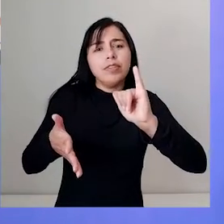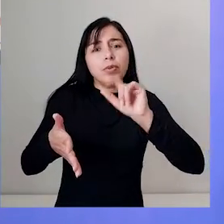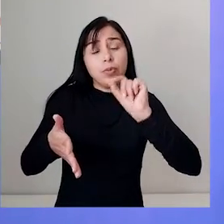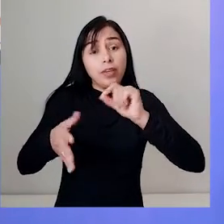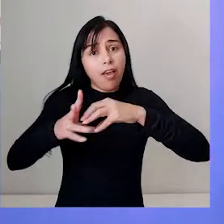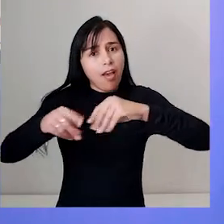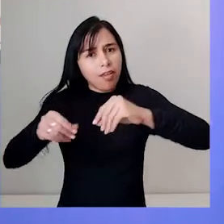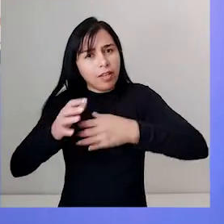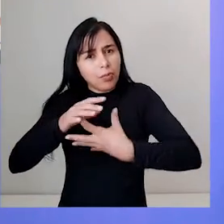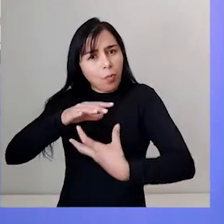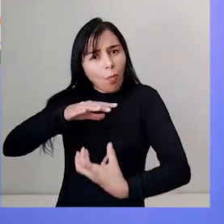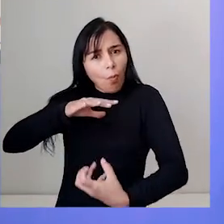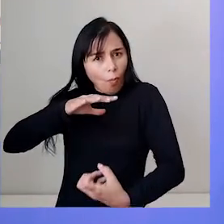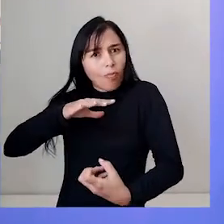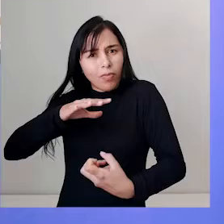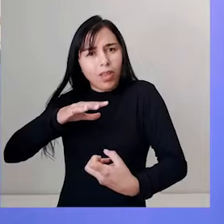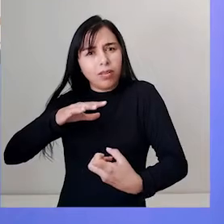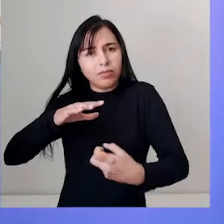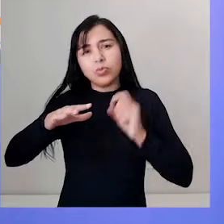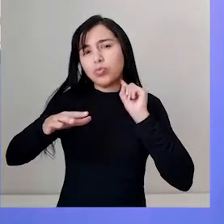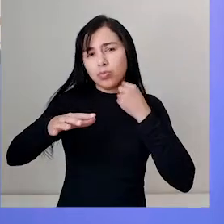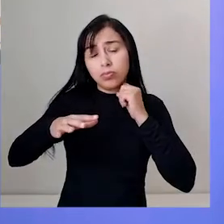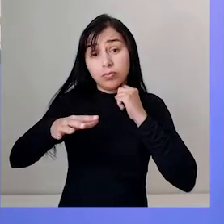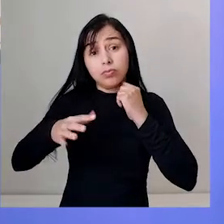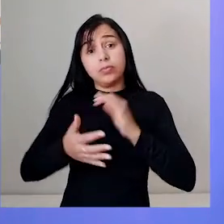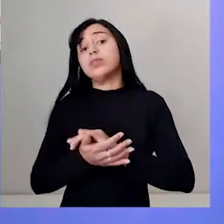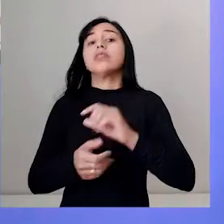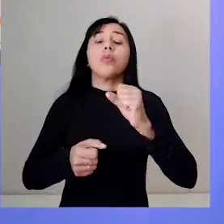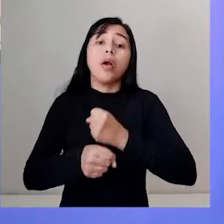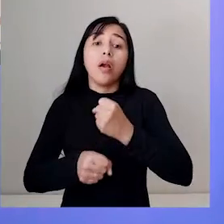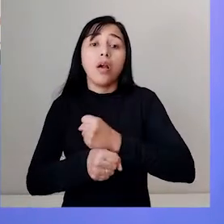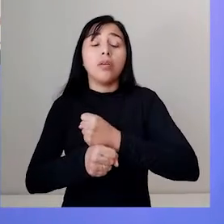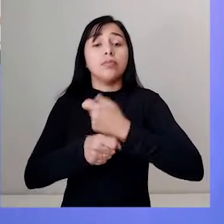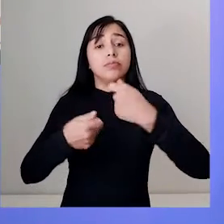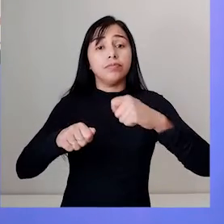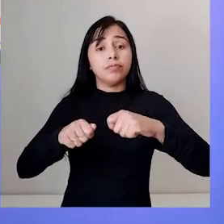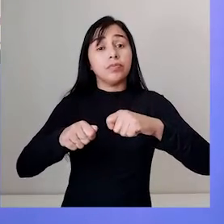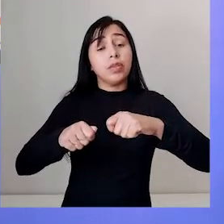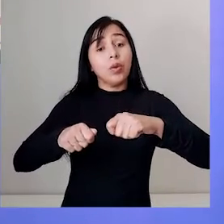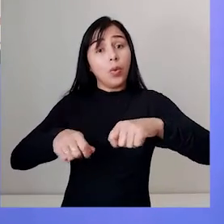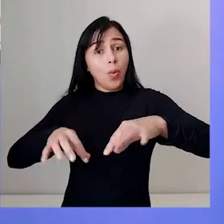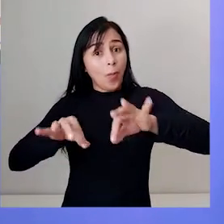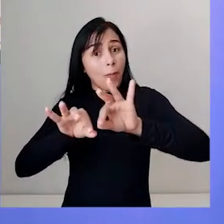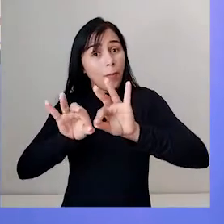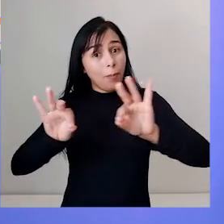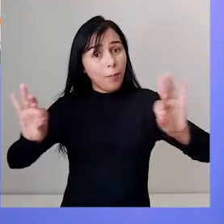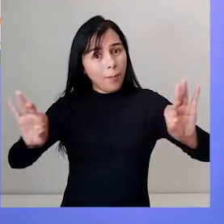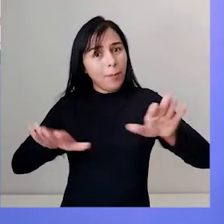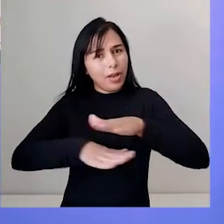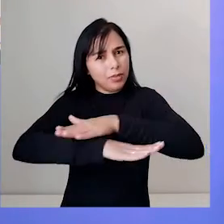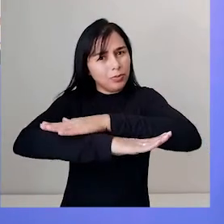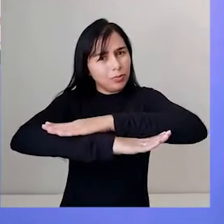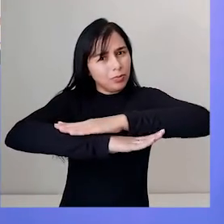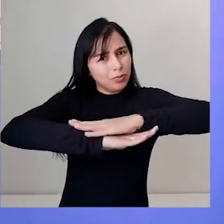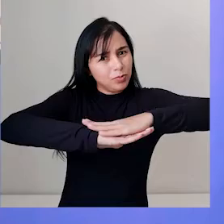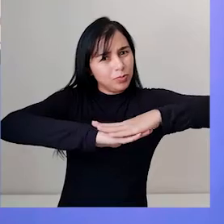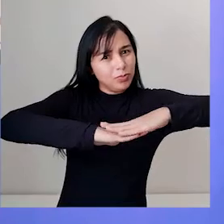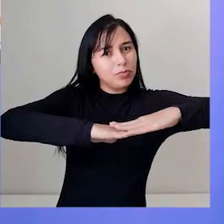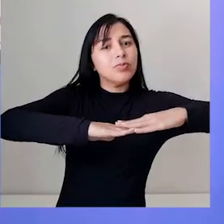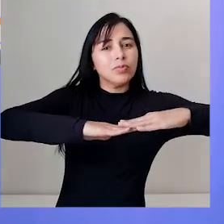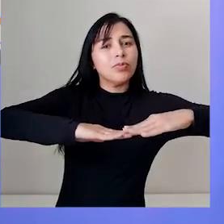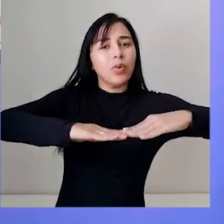tanto o meio ambiente. Em sua construção é colocada uma manta que vai